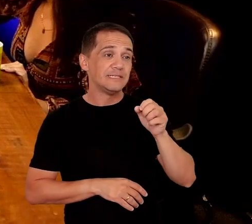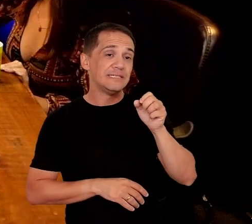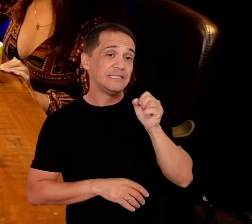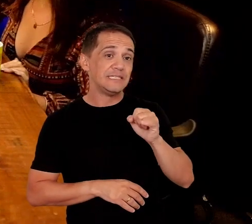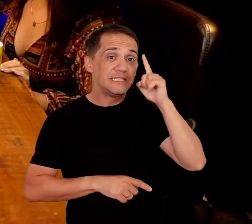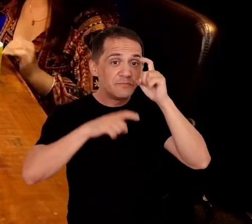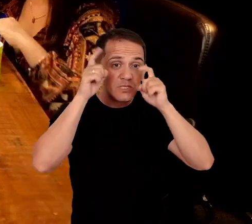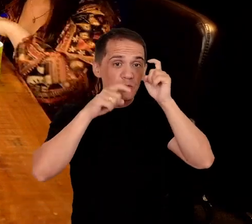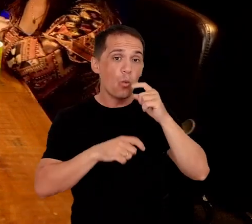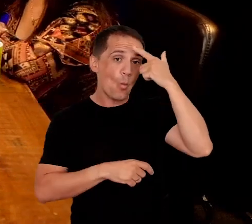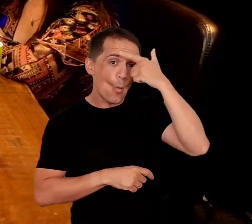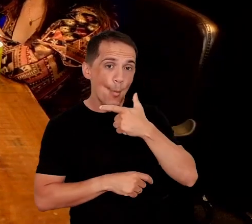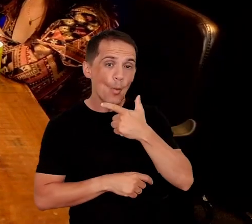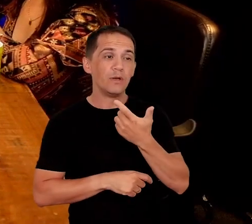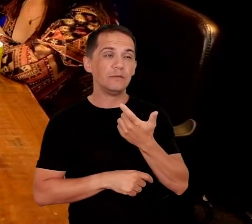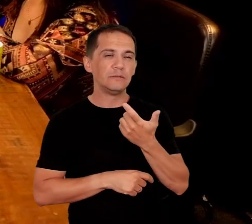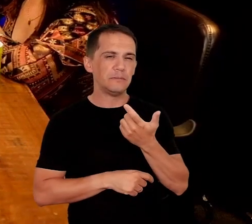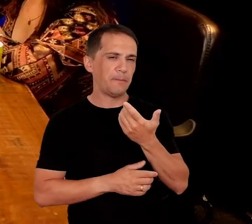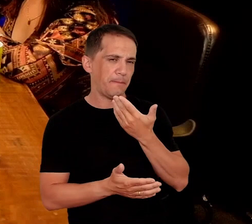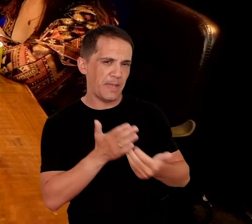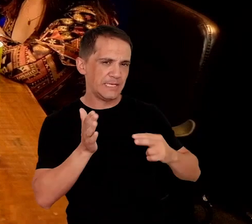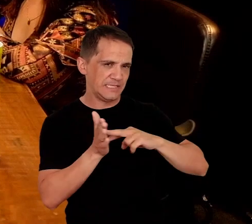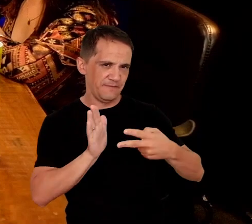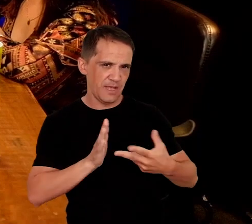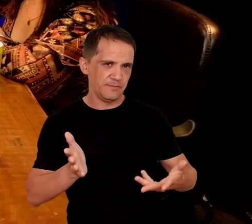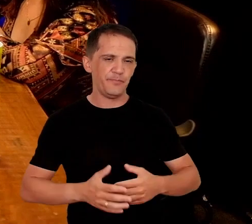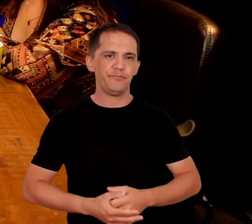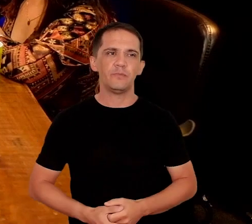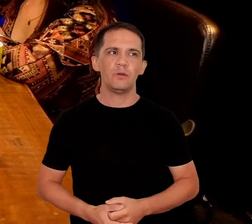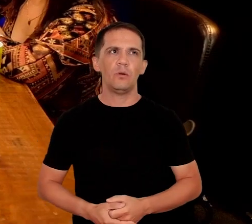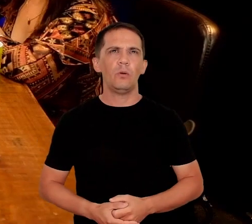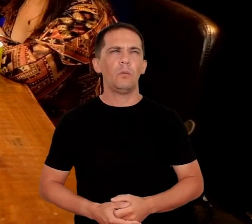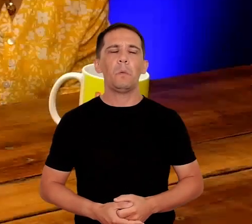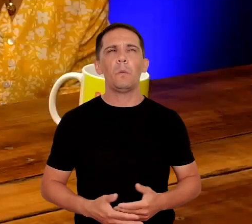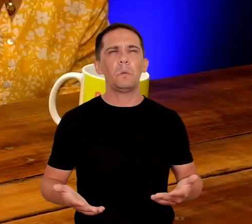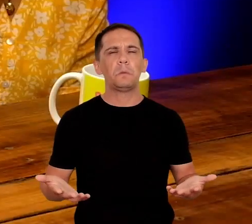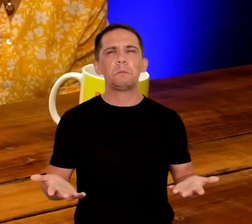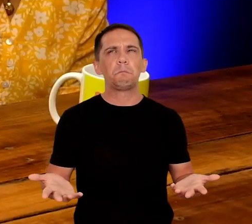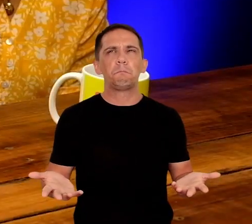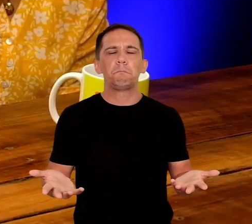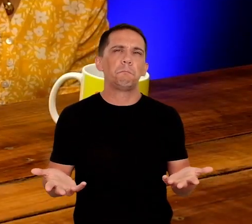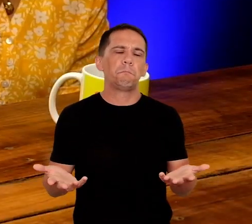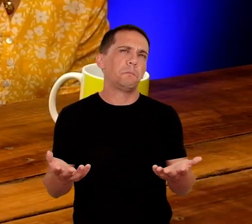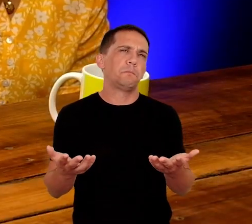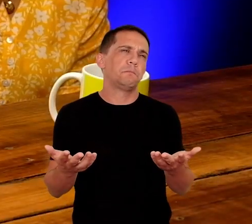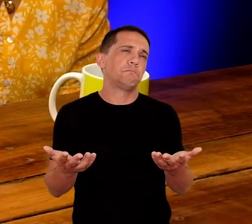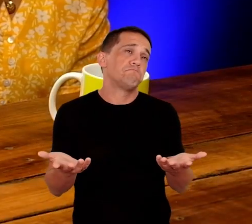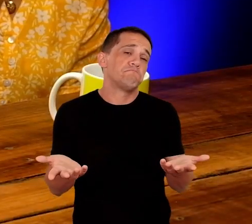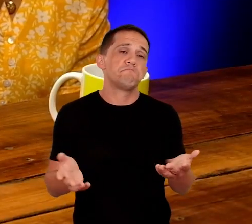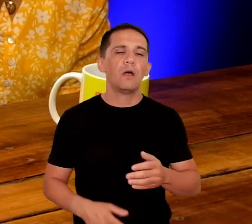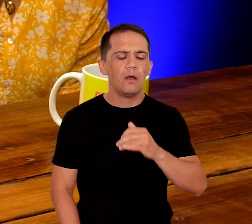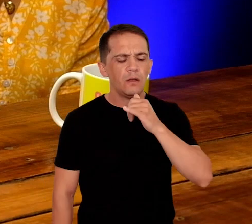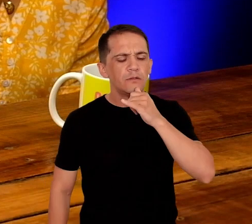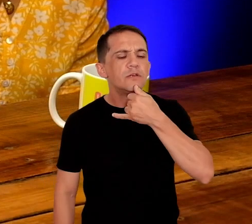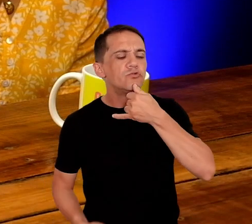conta aí, tem algum sinal? Algum sinal que a gente podia falar pra ela agora? Ah, não digo assim um sinal que vai mudar o contexto, mas... Não, mas é